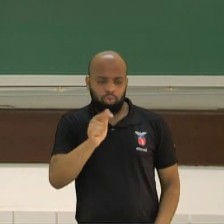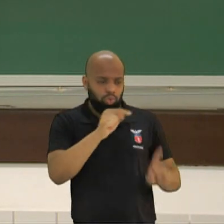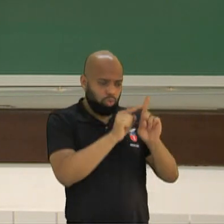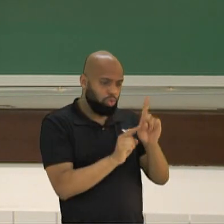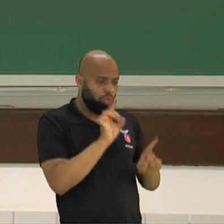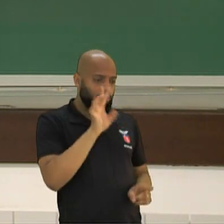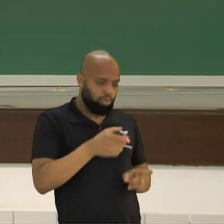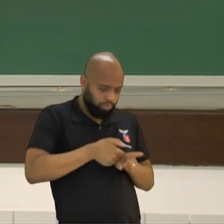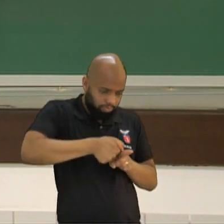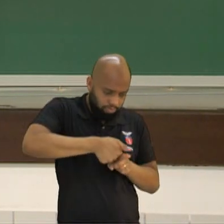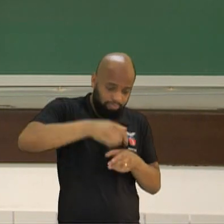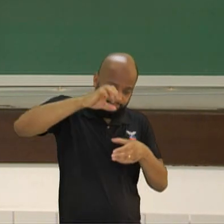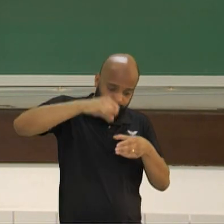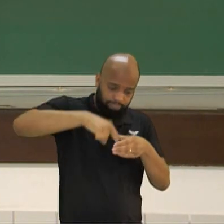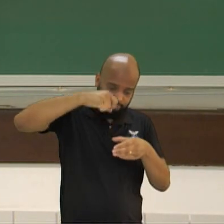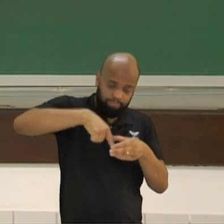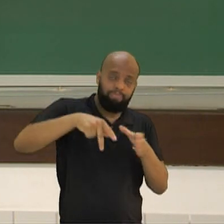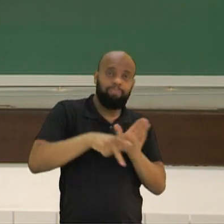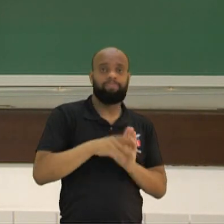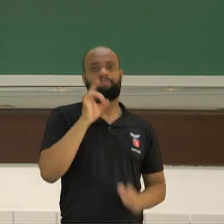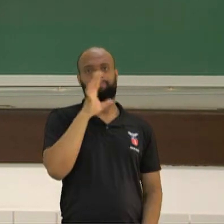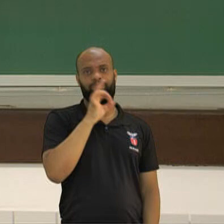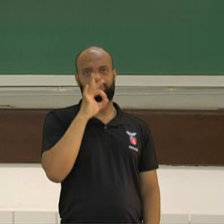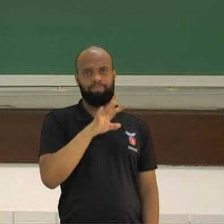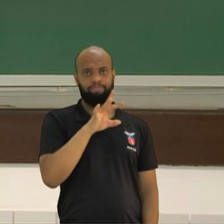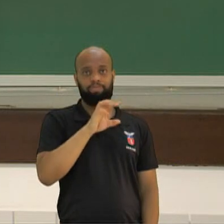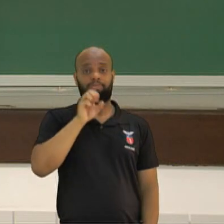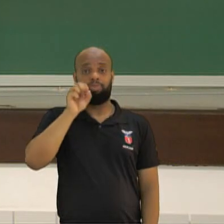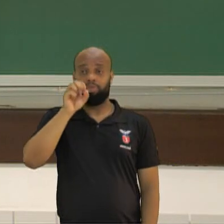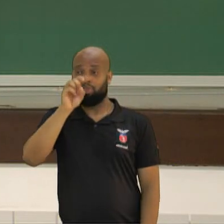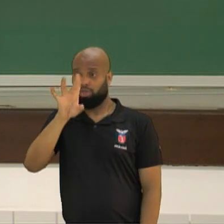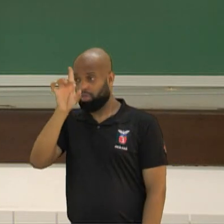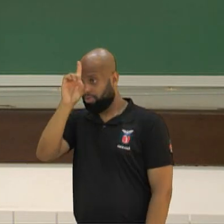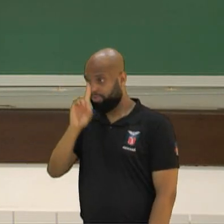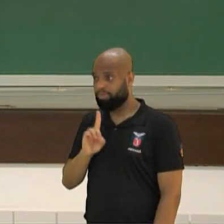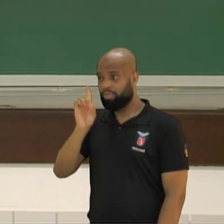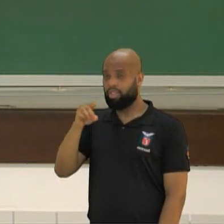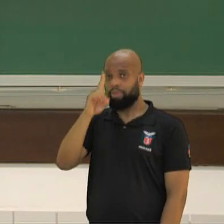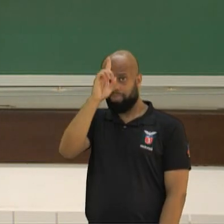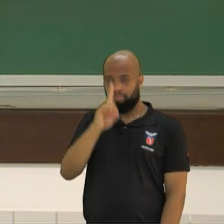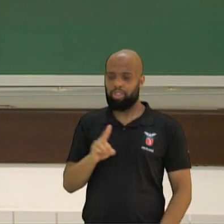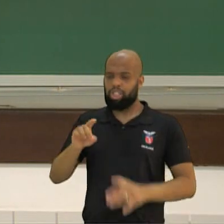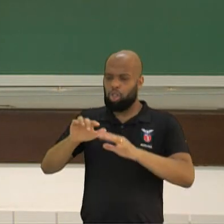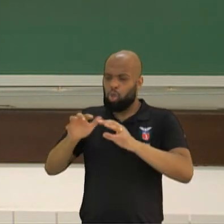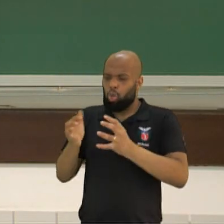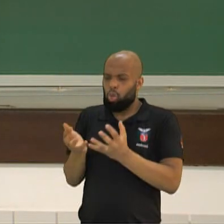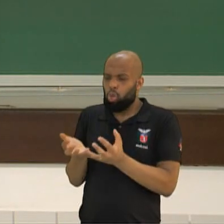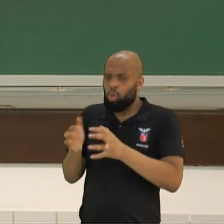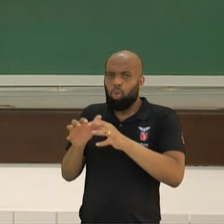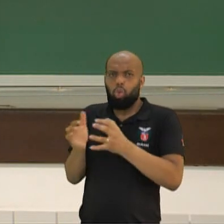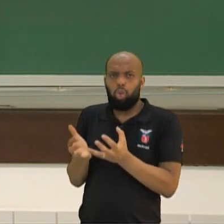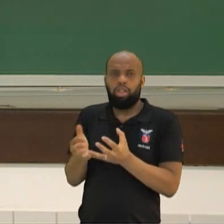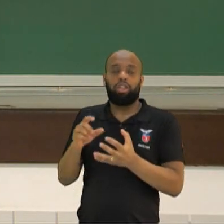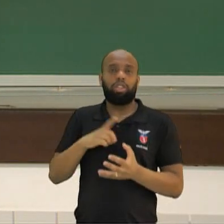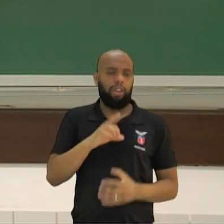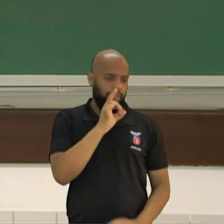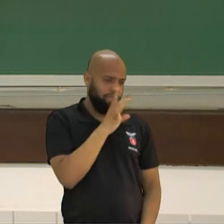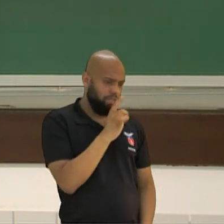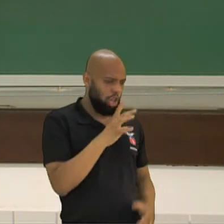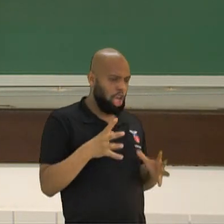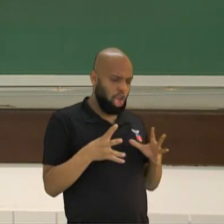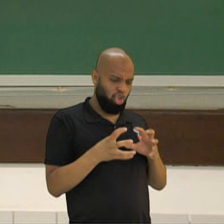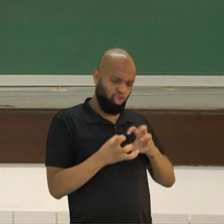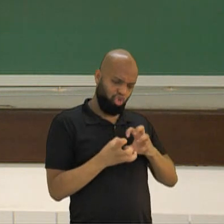semente verde. Essa que produz semente amarela, elas são amarelas e lisas também. Aquela outra é verde e também